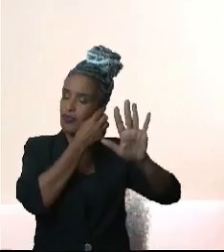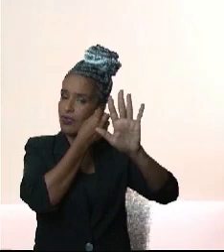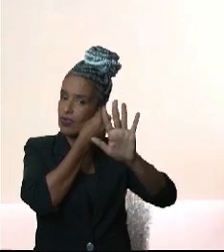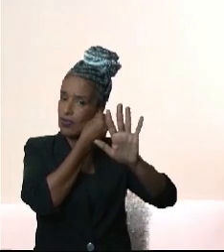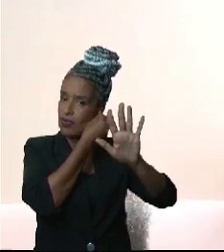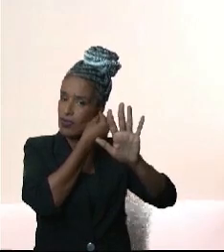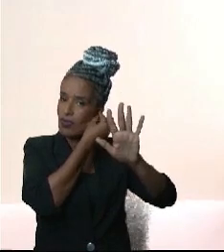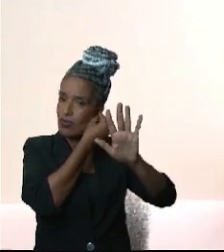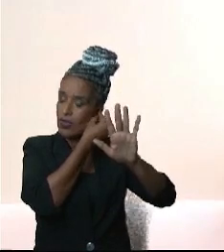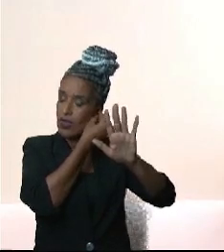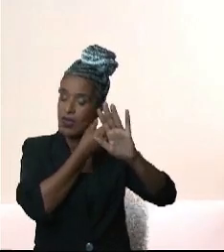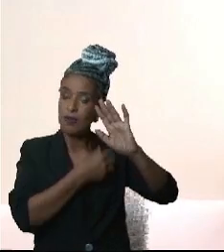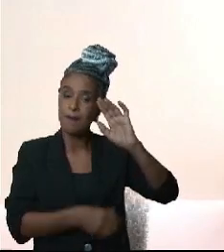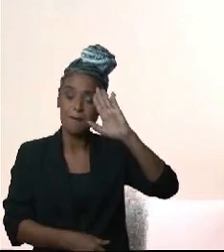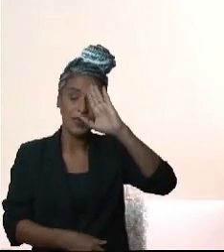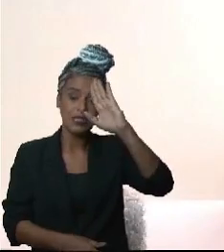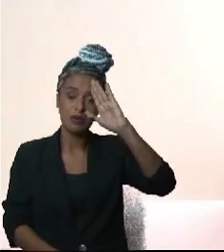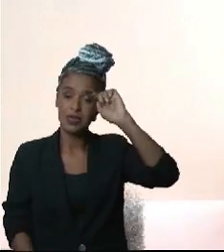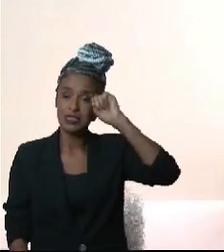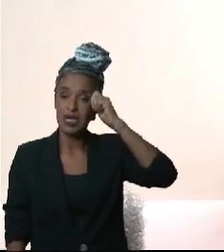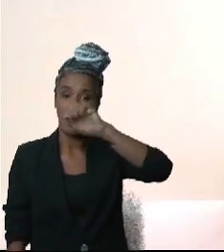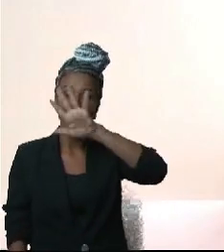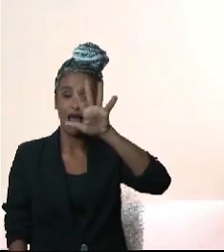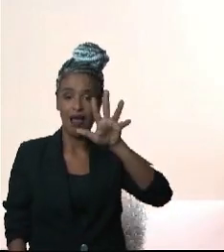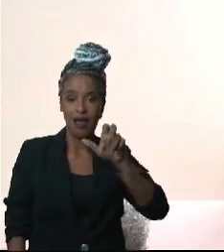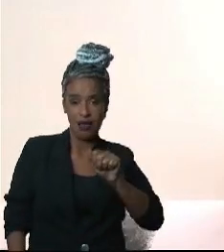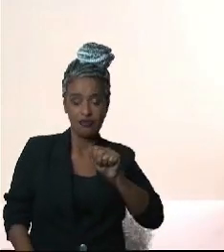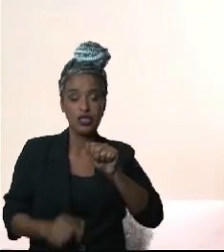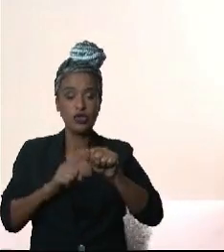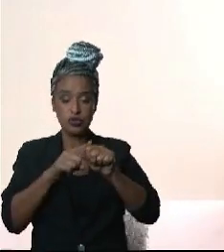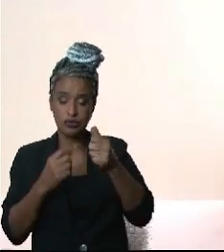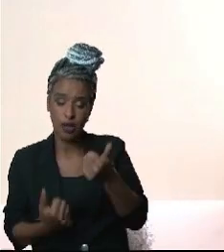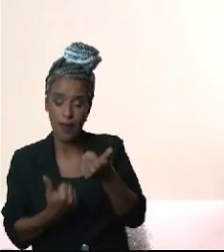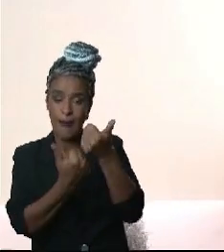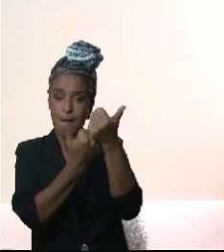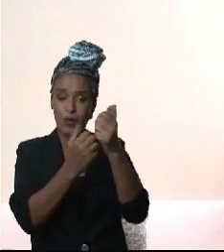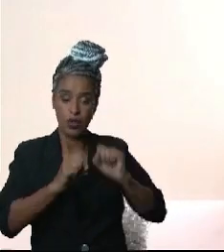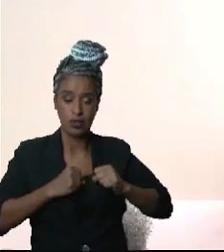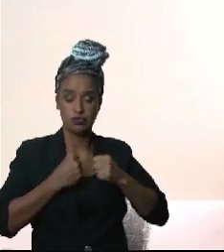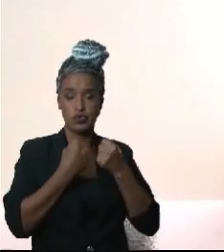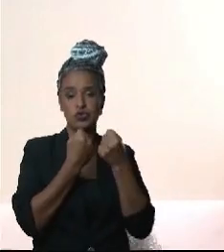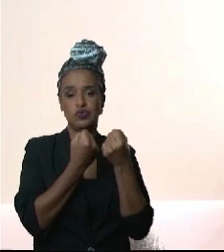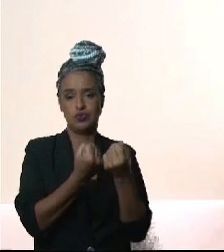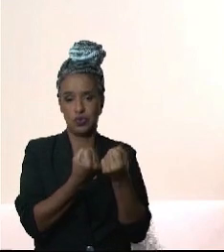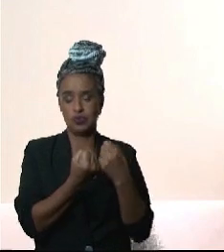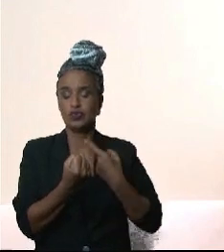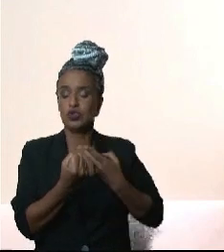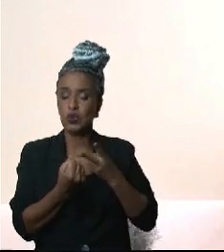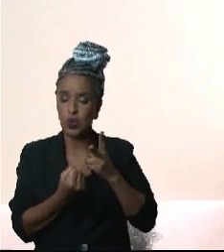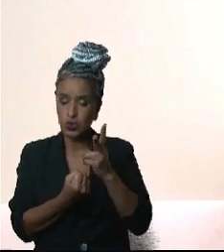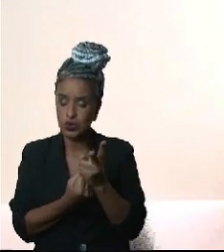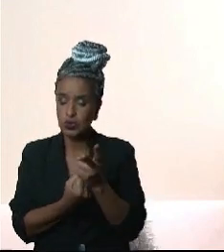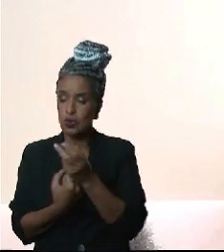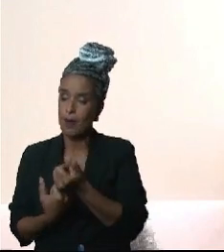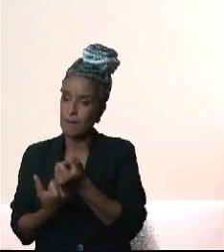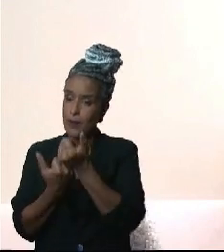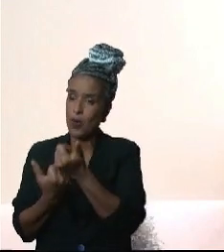Unidas e particularmente na África, onde nós apoiamos esses esforços e em contínuo apoio